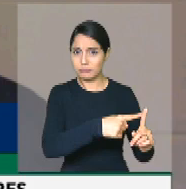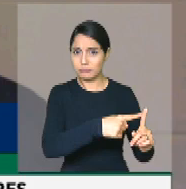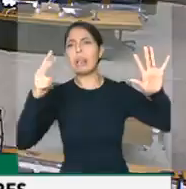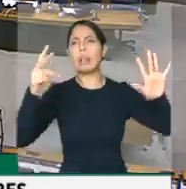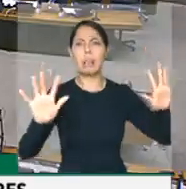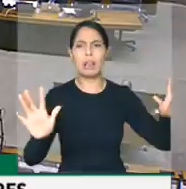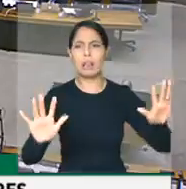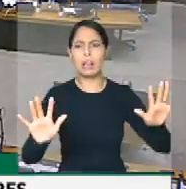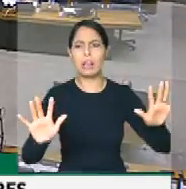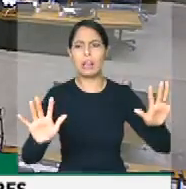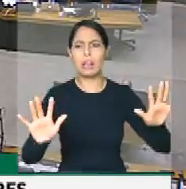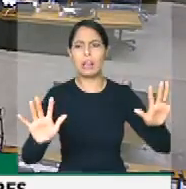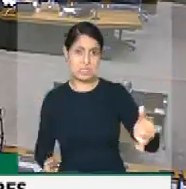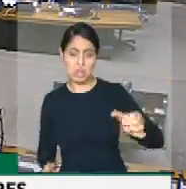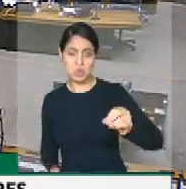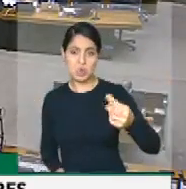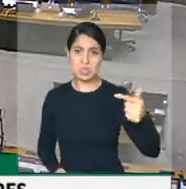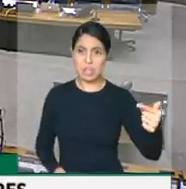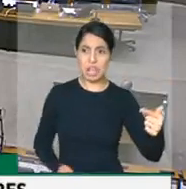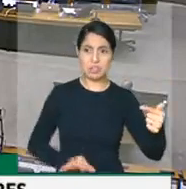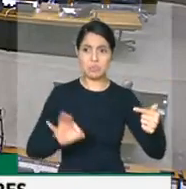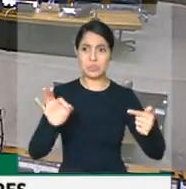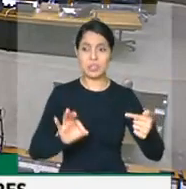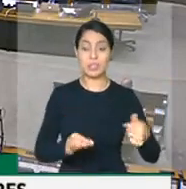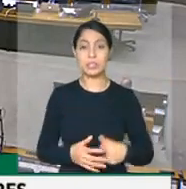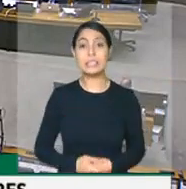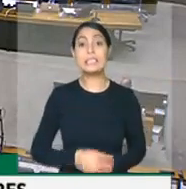são apenas 6 ou 7%, são